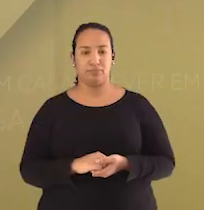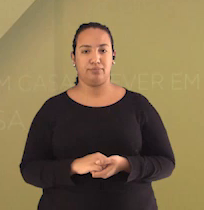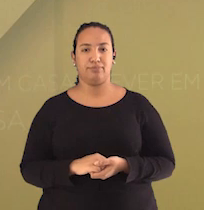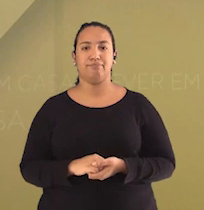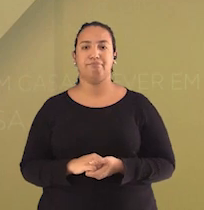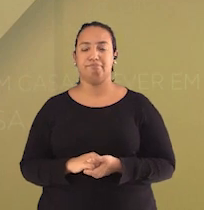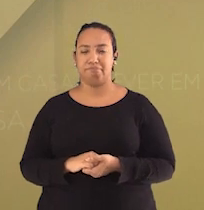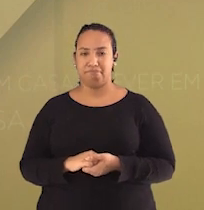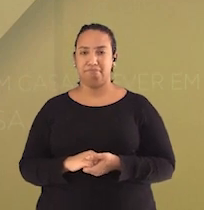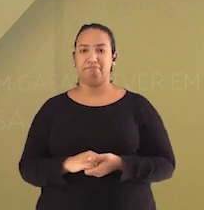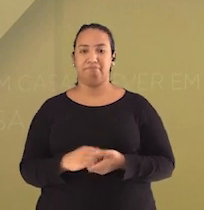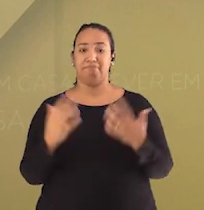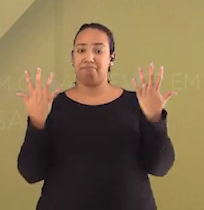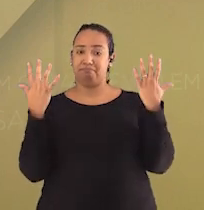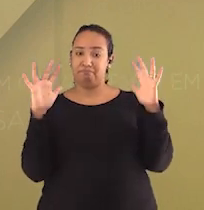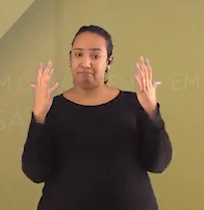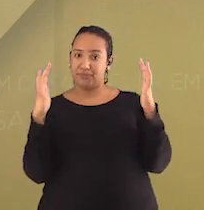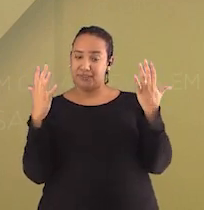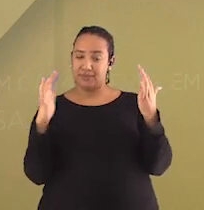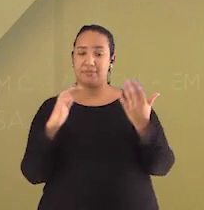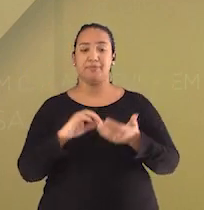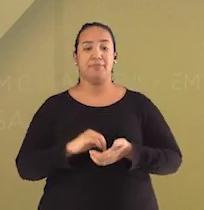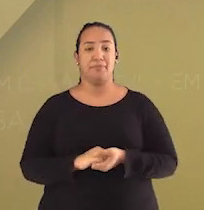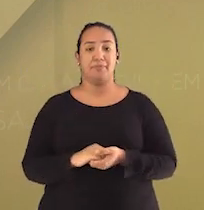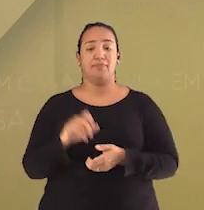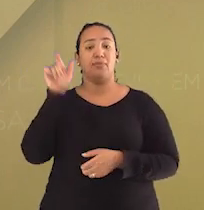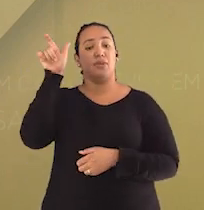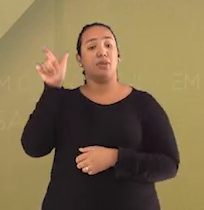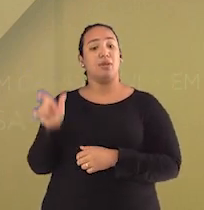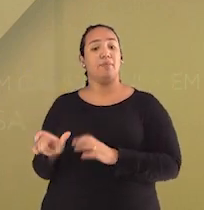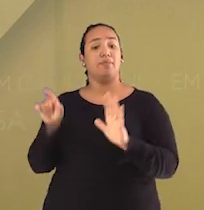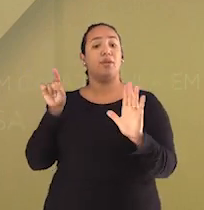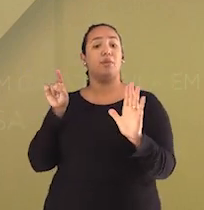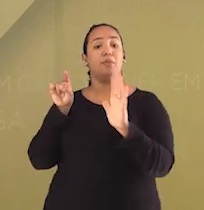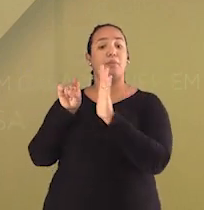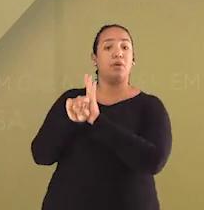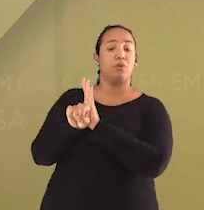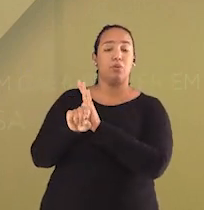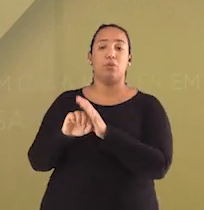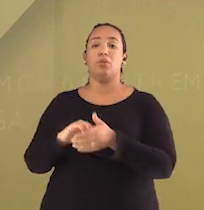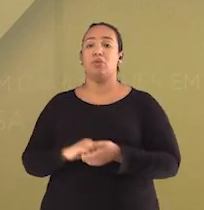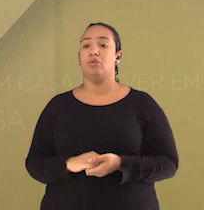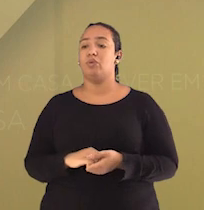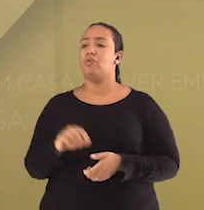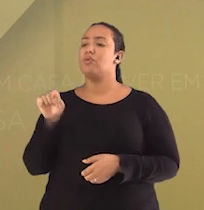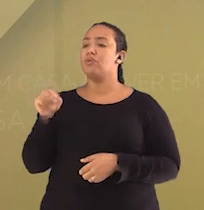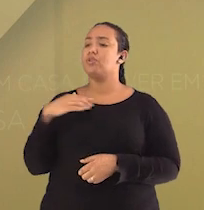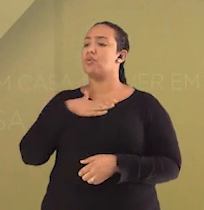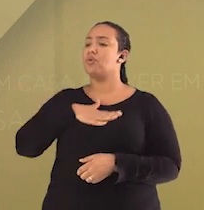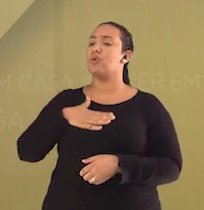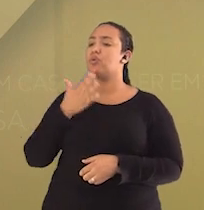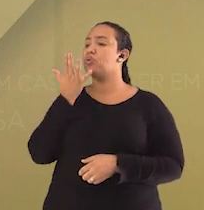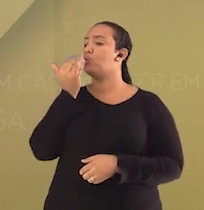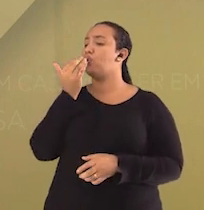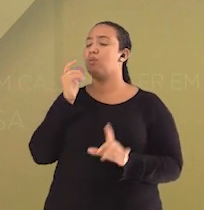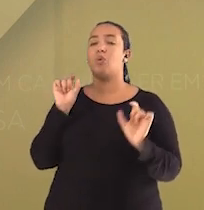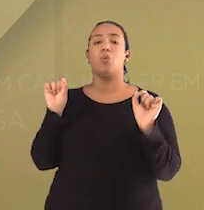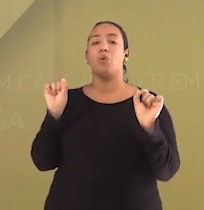Muito bem, ela perguntou, What's your favorite food? Qual é a sua comida